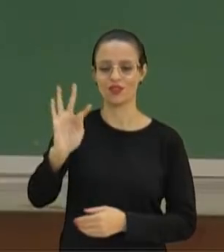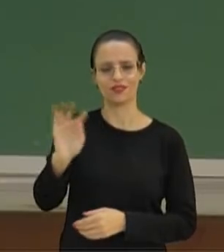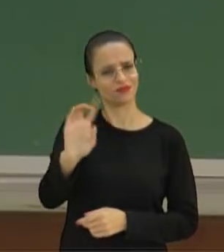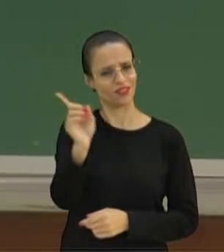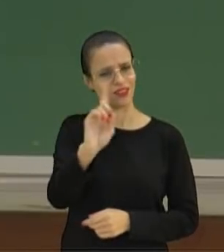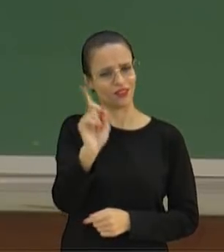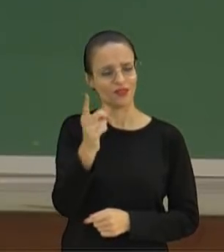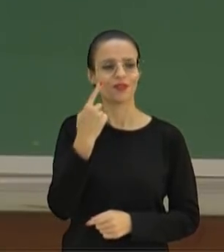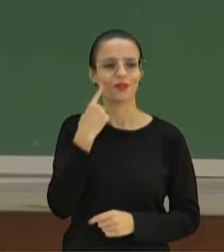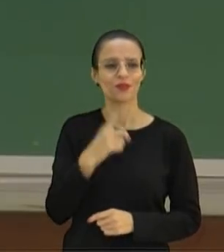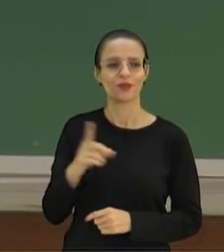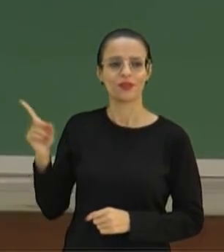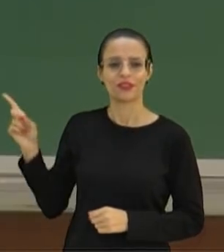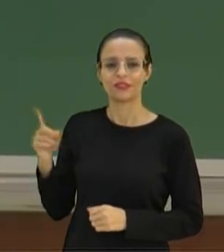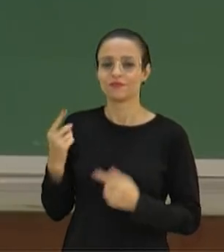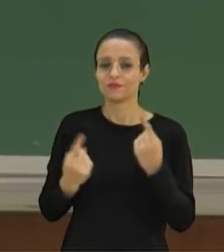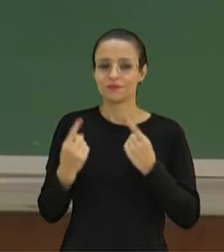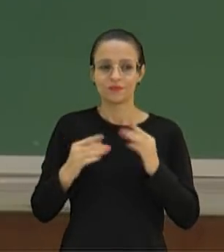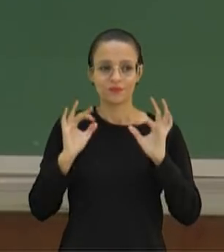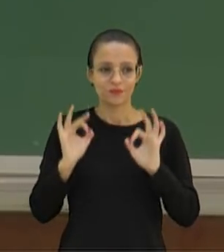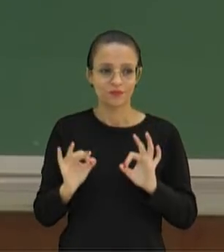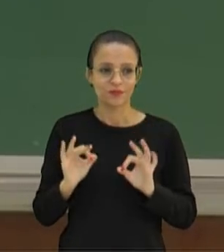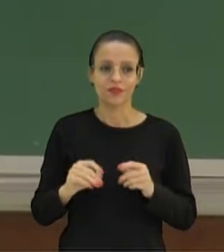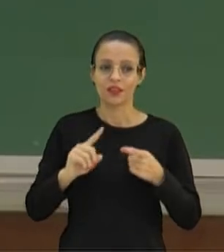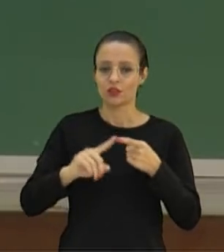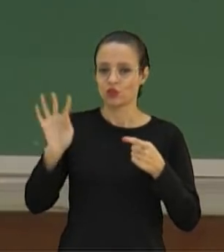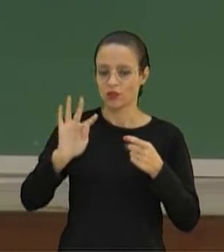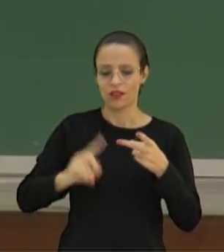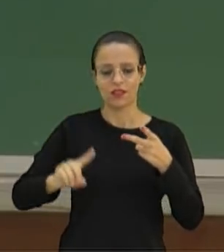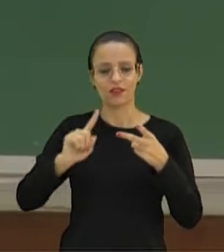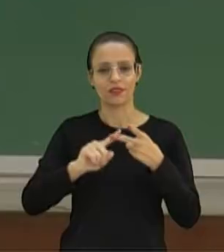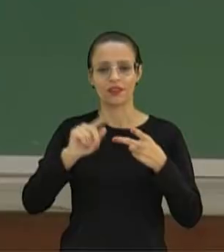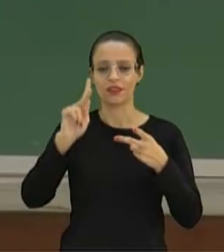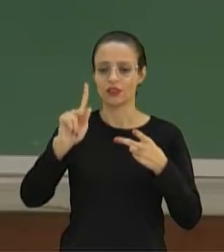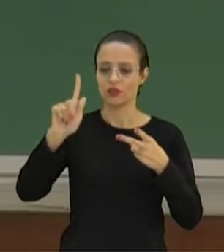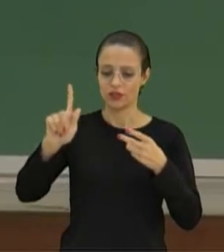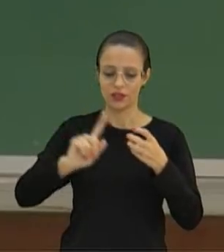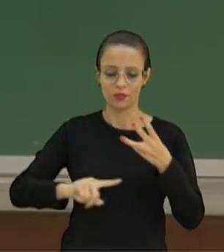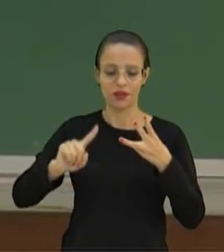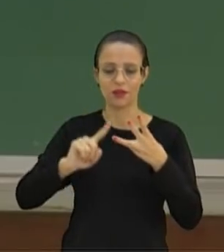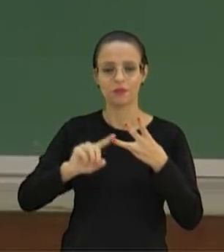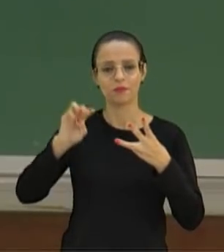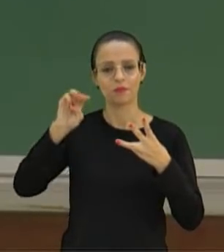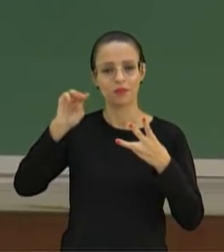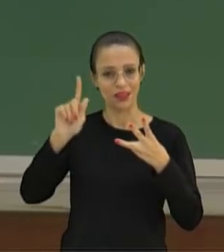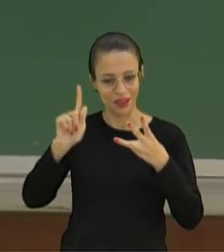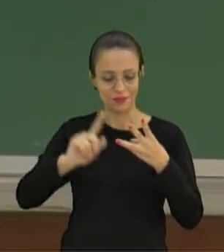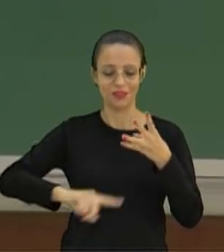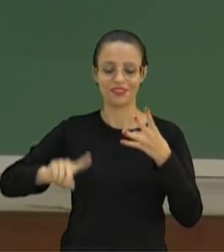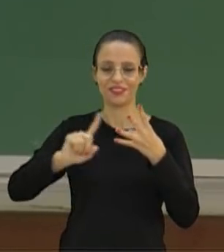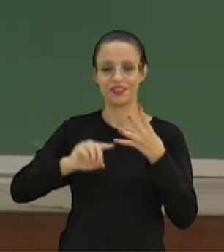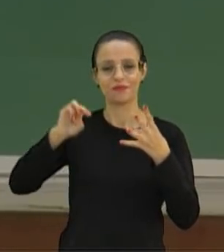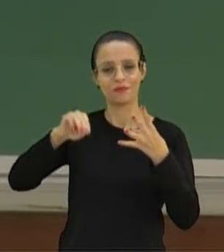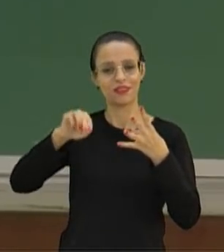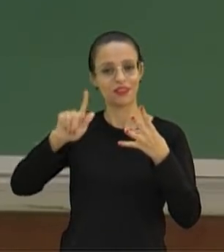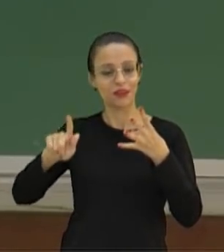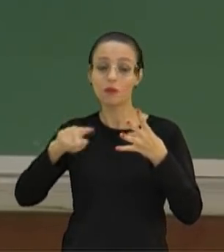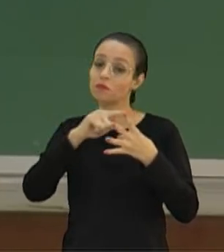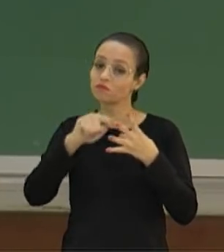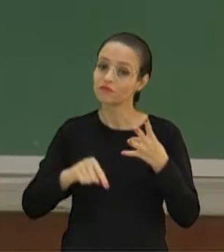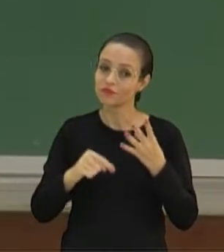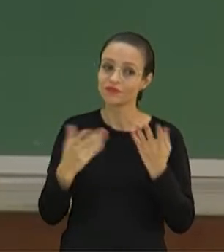Então, olhando aqui as nossas alternativas, tonelada, quilograma, grama e miligrama, o que a gente usa para pesar um